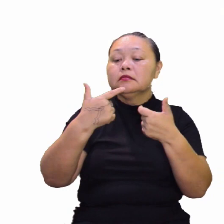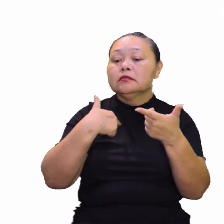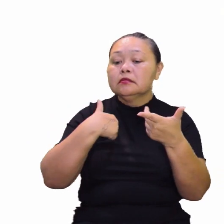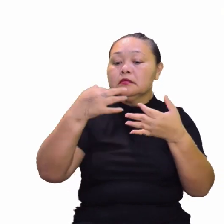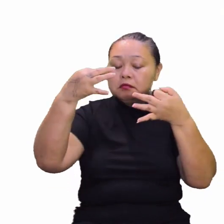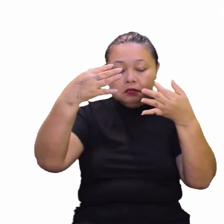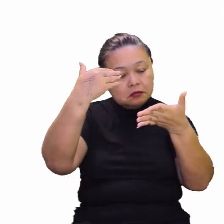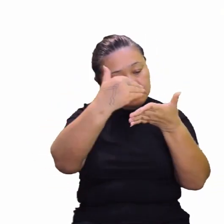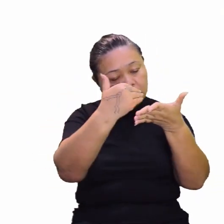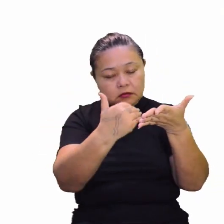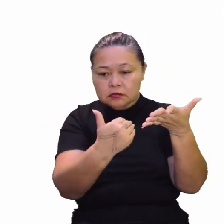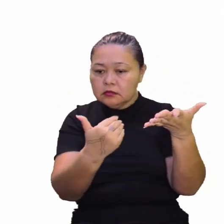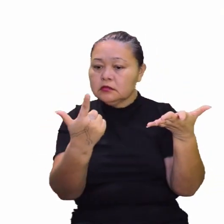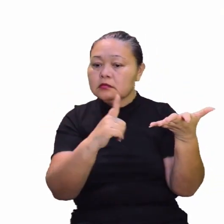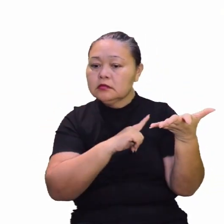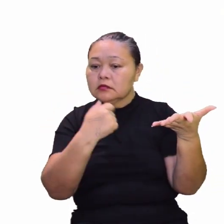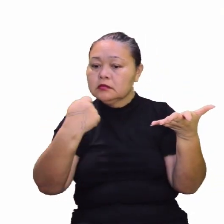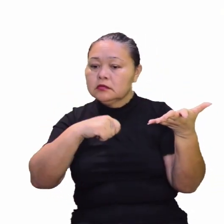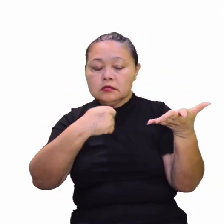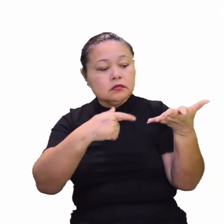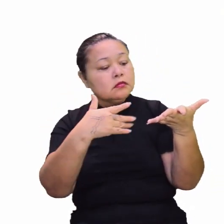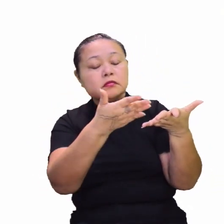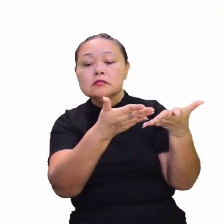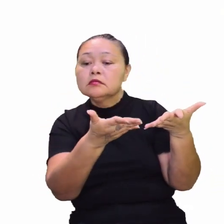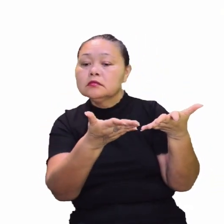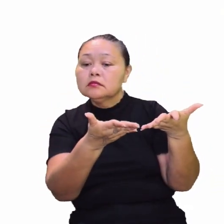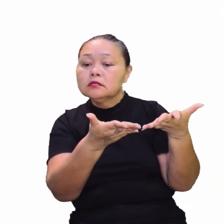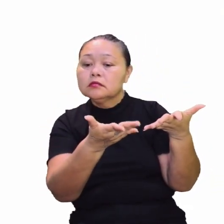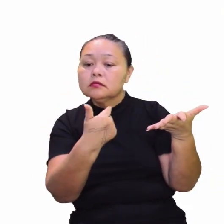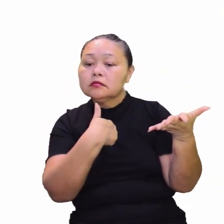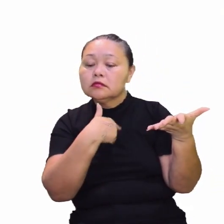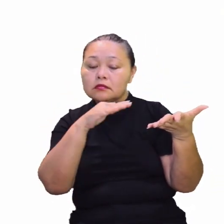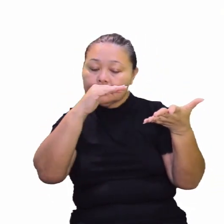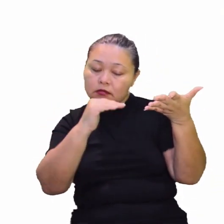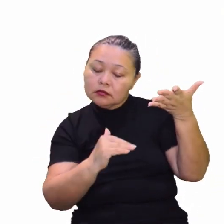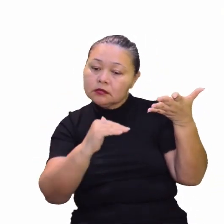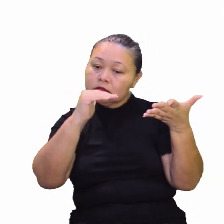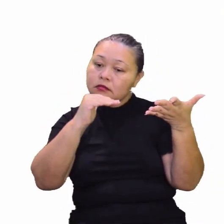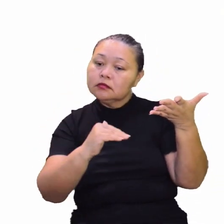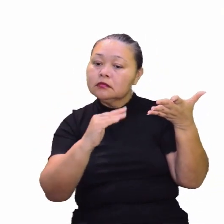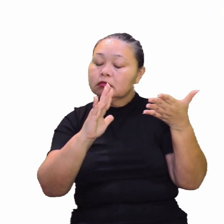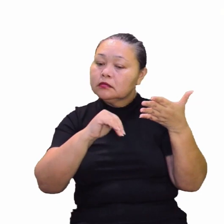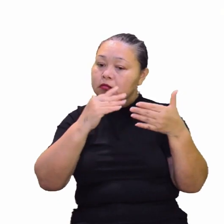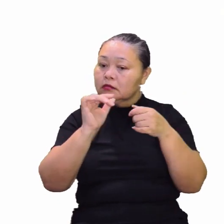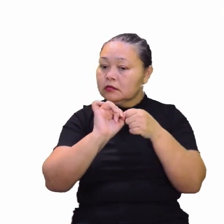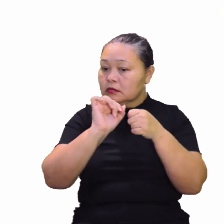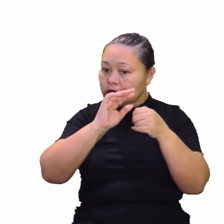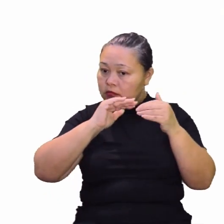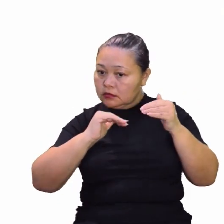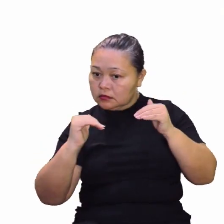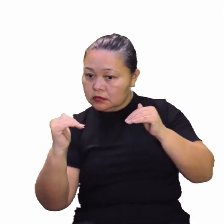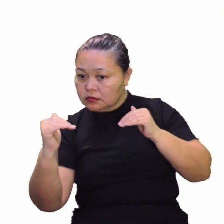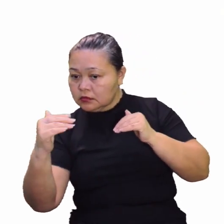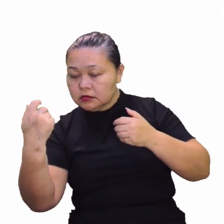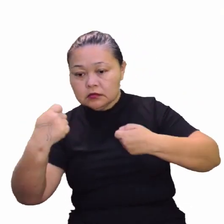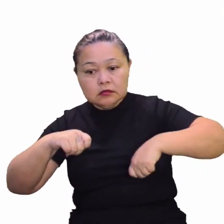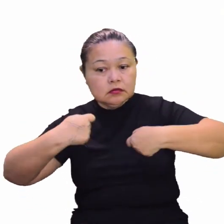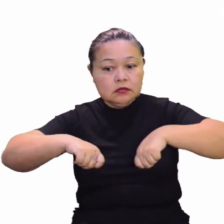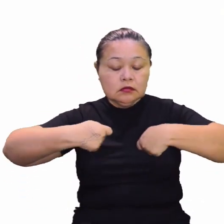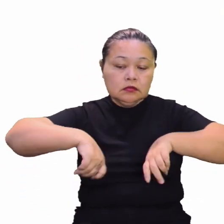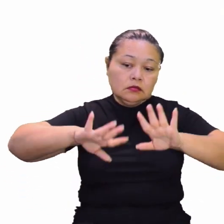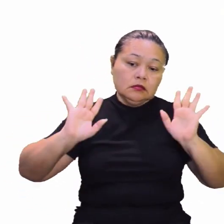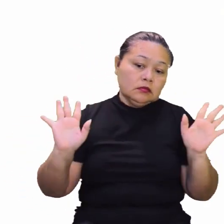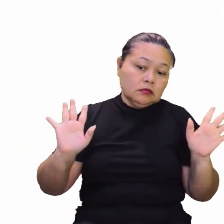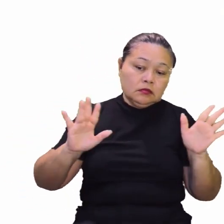tudo certinho, onde foi identificado que precisava fazer, por exemplo, um desnível ali do rio, uma eclusa, ou de repente era